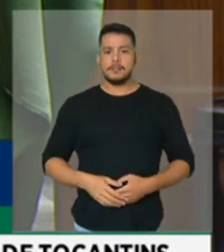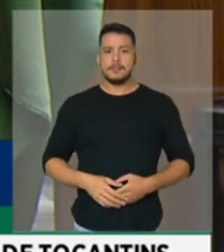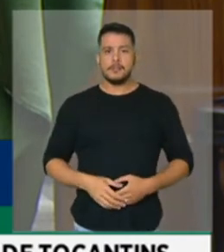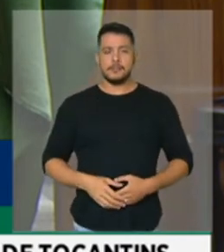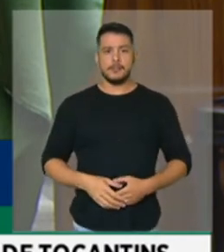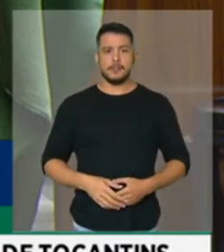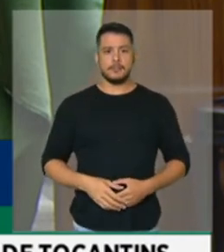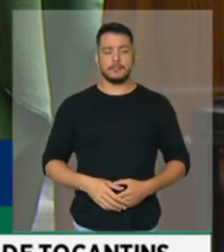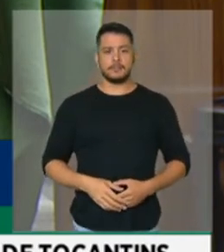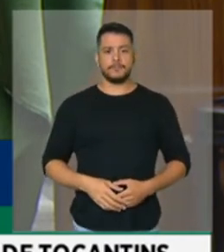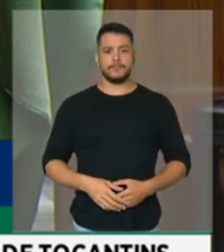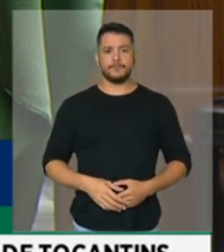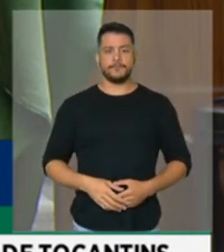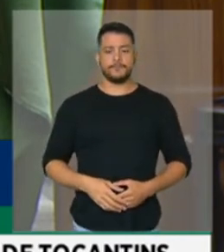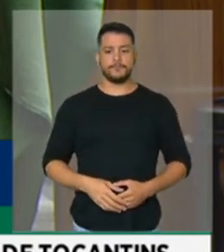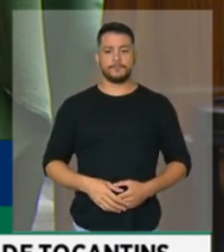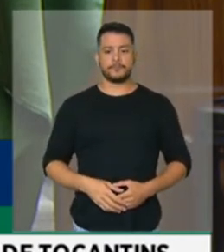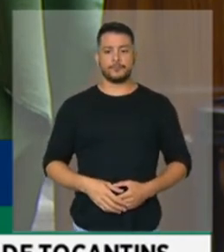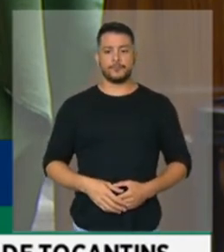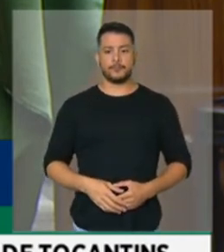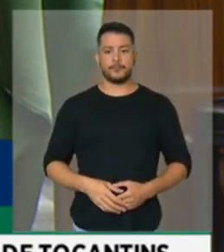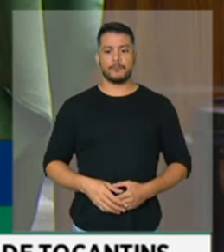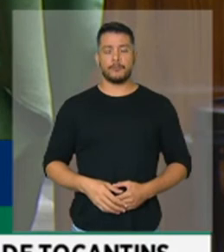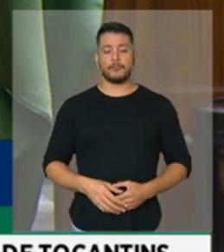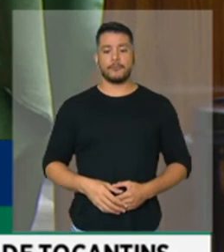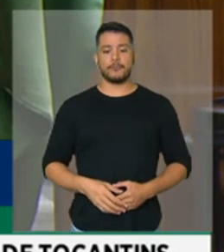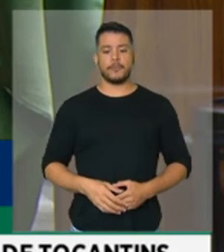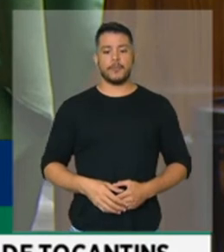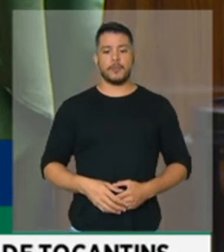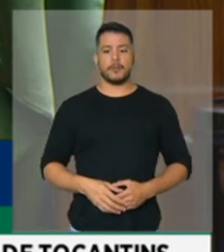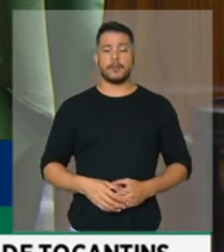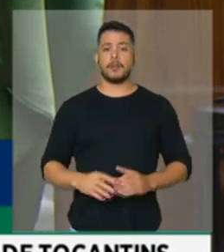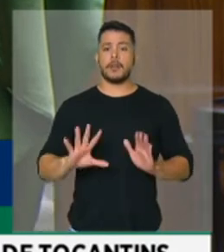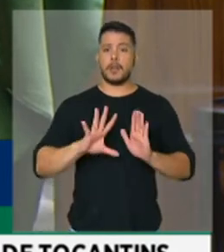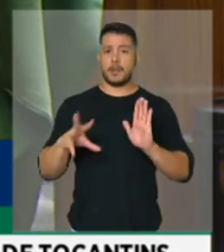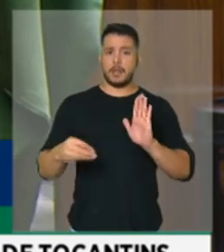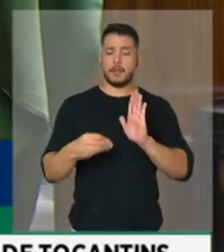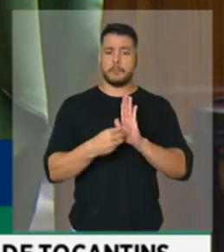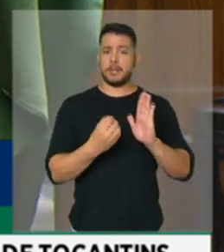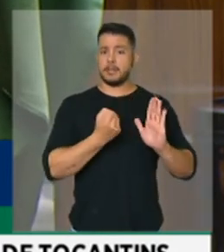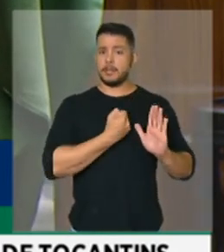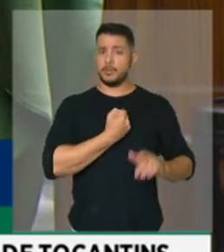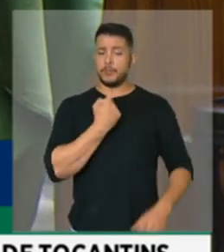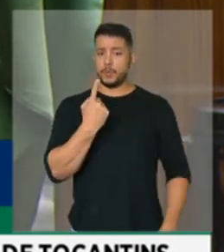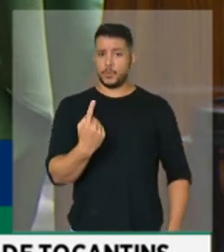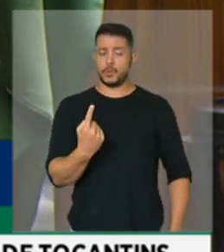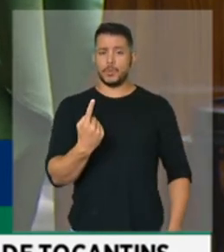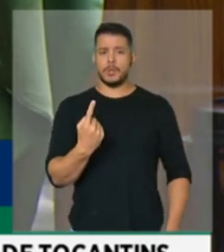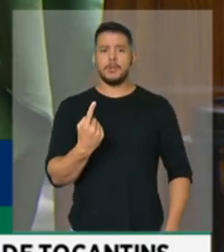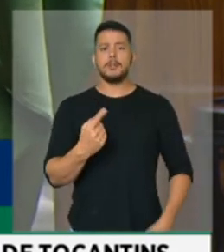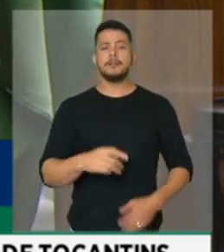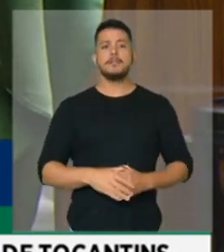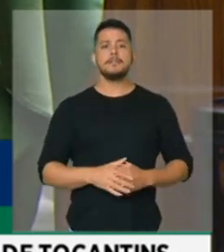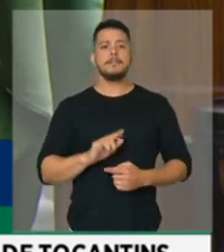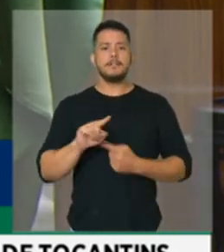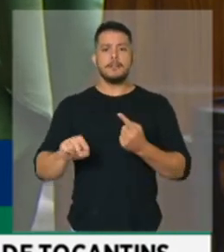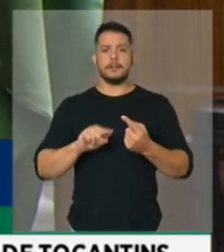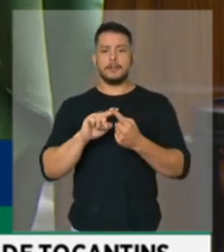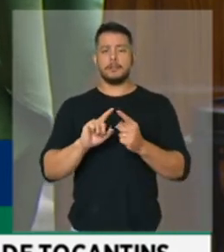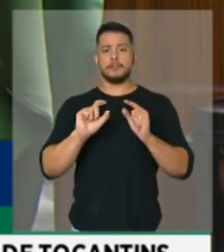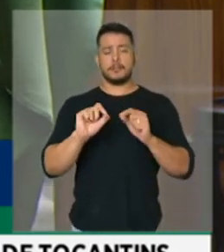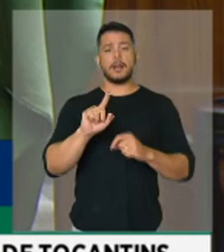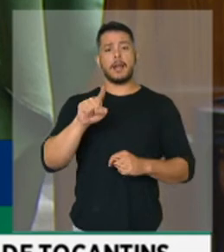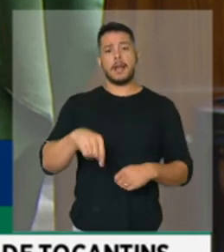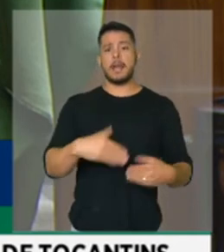população. Com relação à emenda de número 1, apresentada a esta comissão especial, ela tem o intuito de transferir para a União